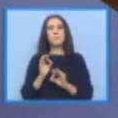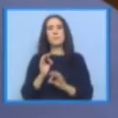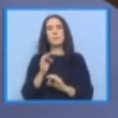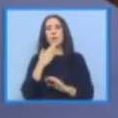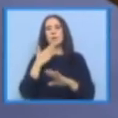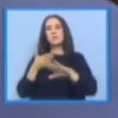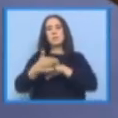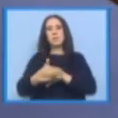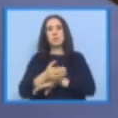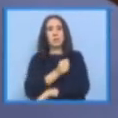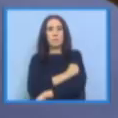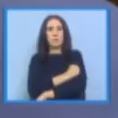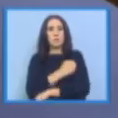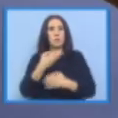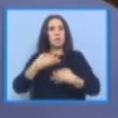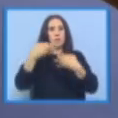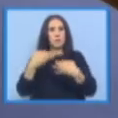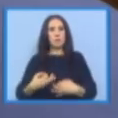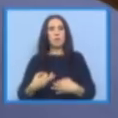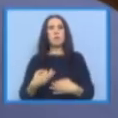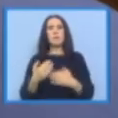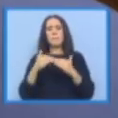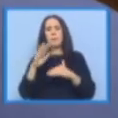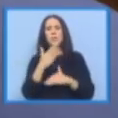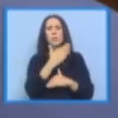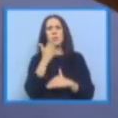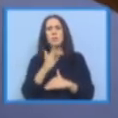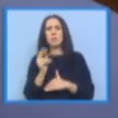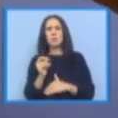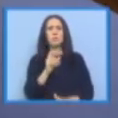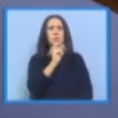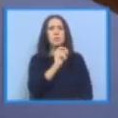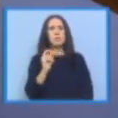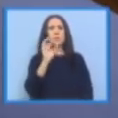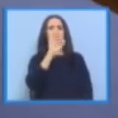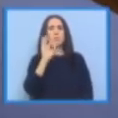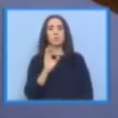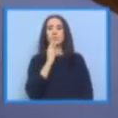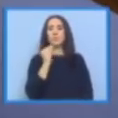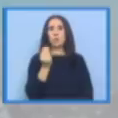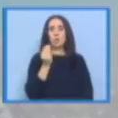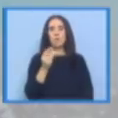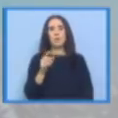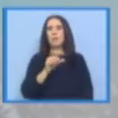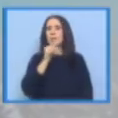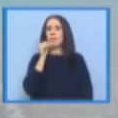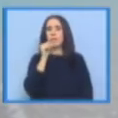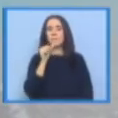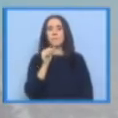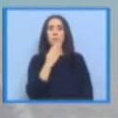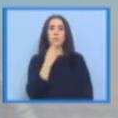acesso a uma habitação digna. Há mais de 1/3, há 33% dos jovens, e isto também é comum aos